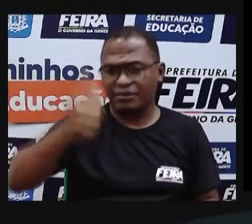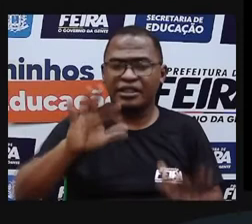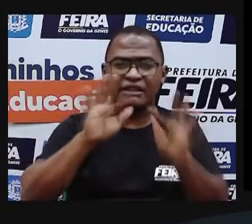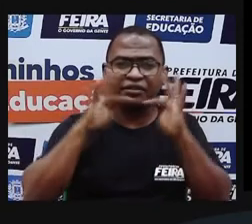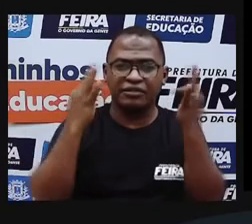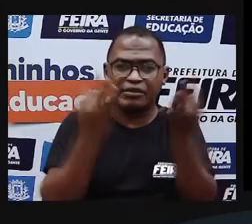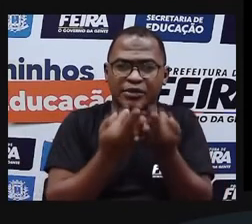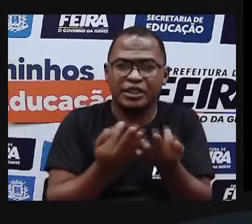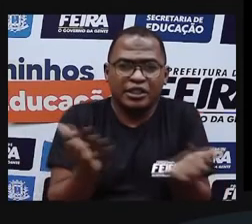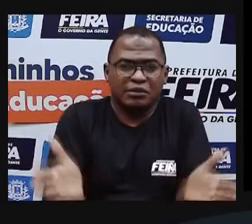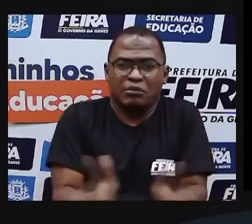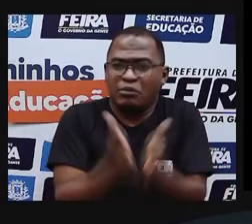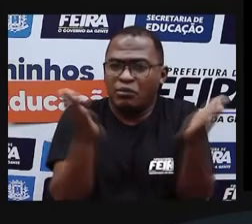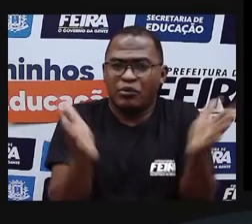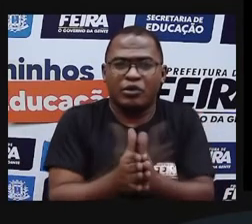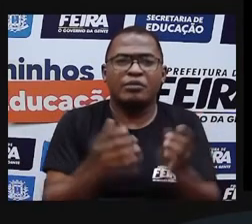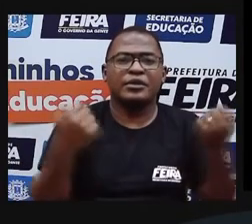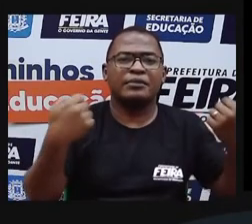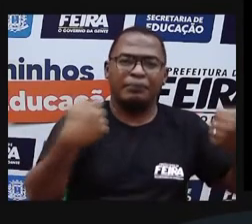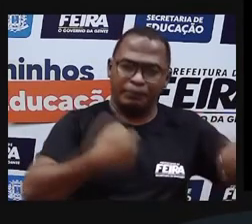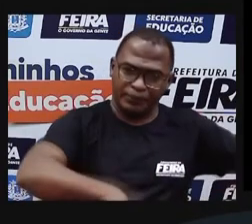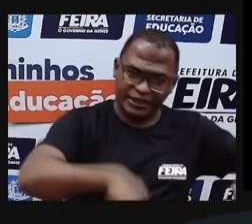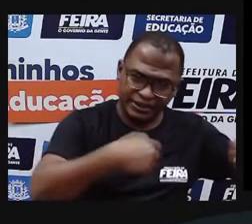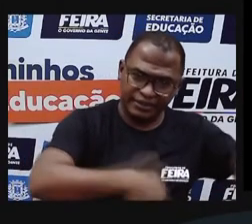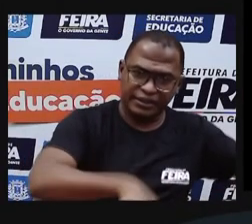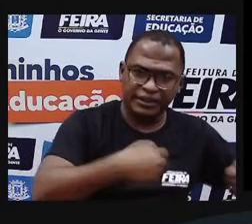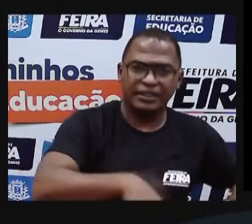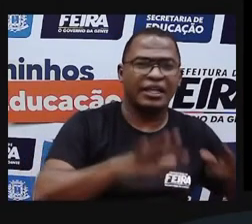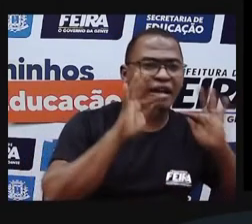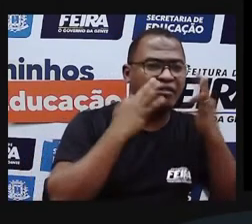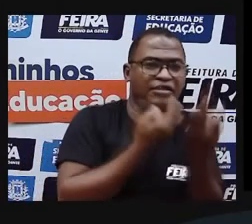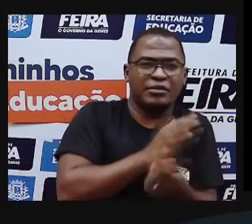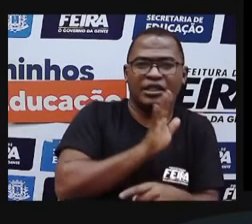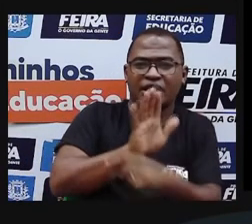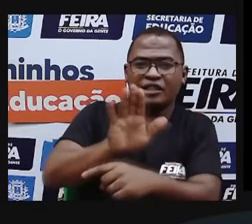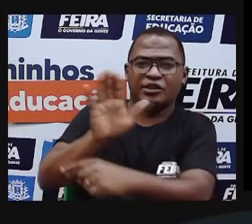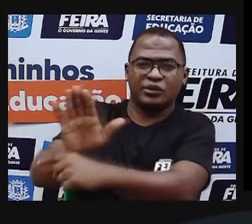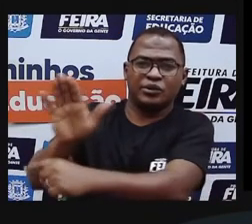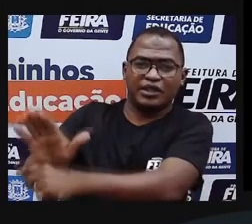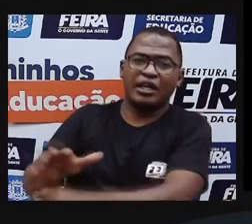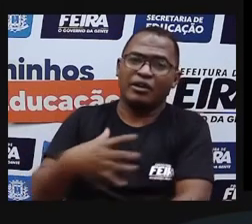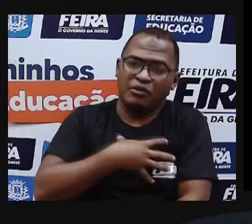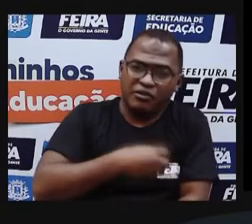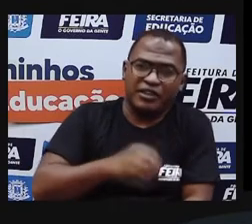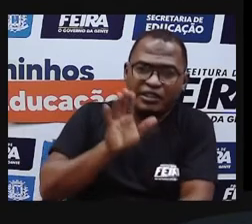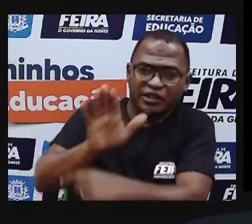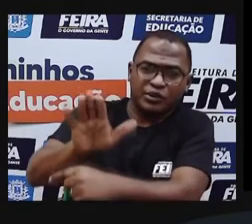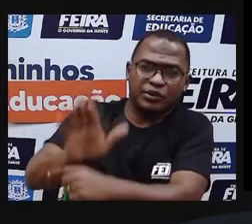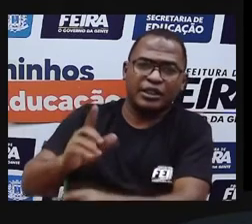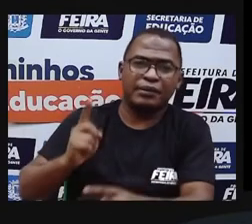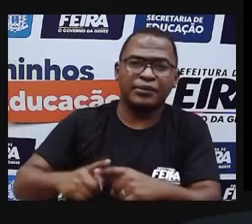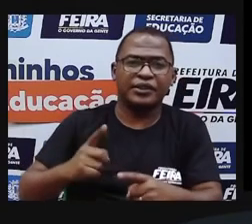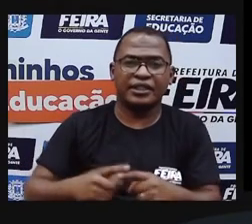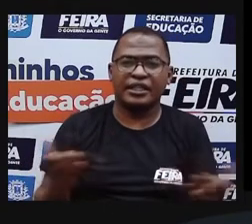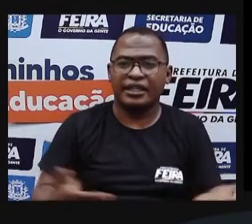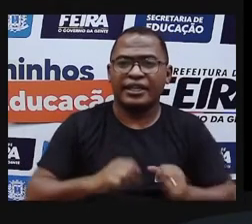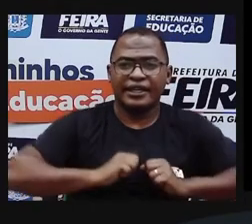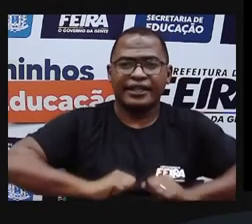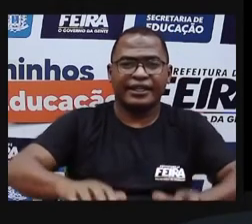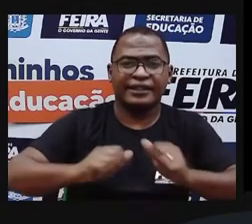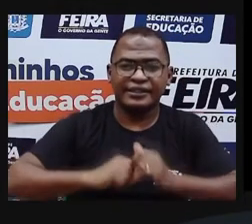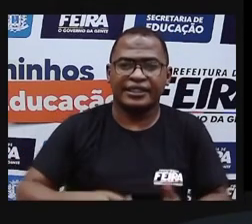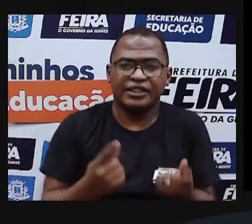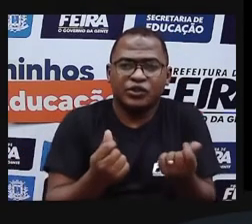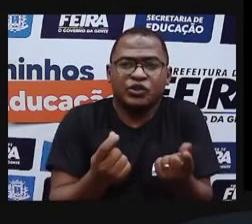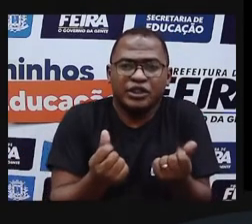os filhos acabam ajudando, eles precisam ajudar na sobrevivência, né, da família. E não foi diferente com Carolina, ela precisou ajudar